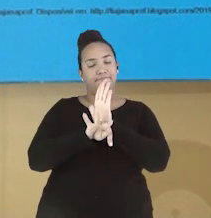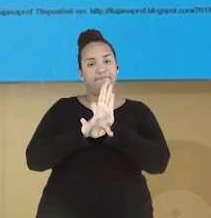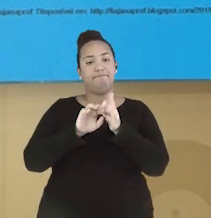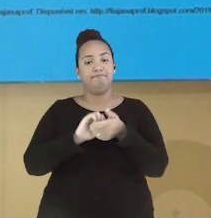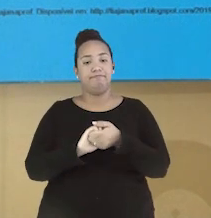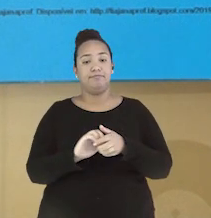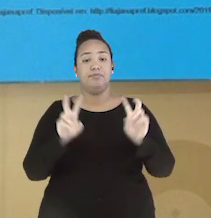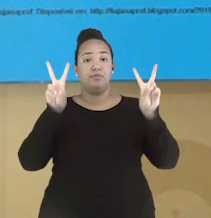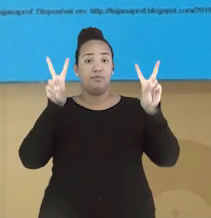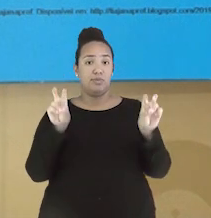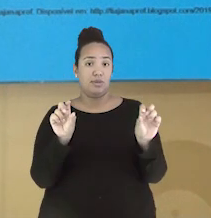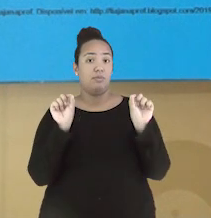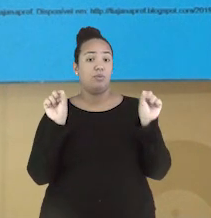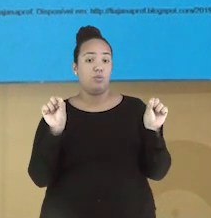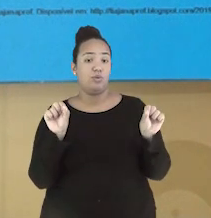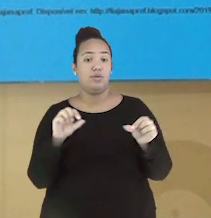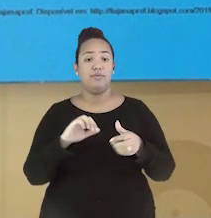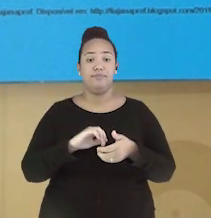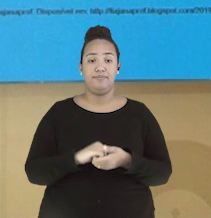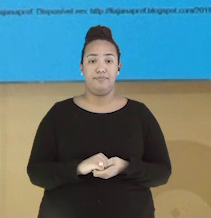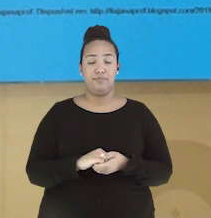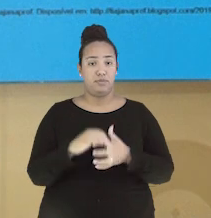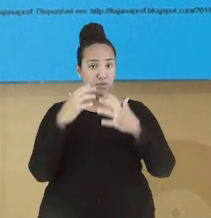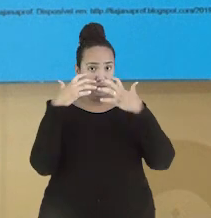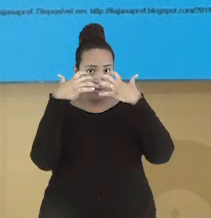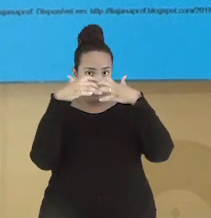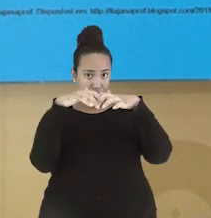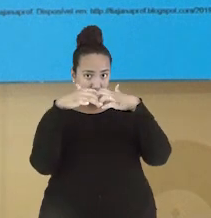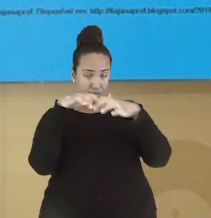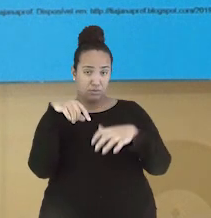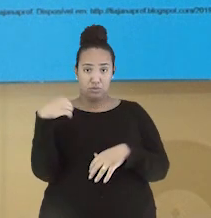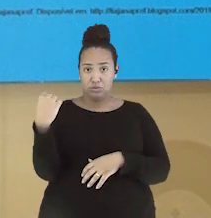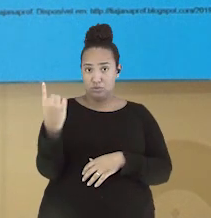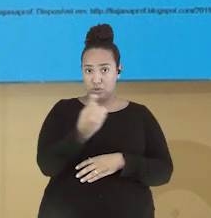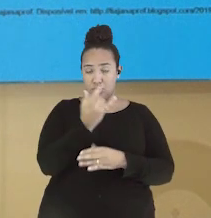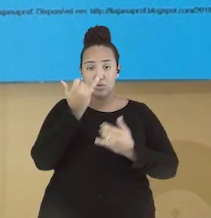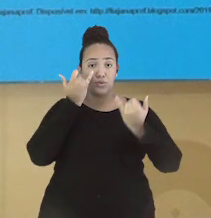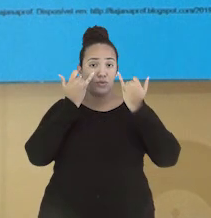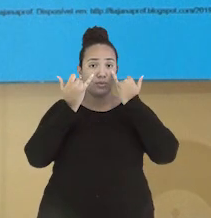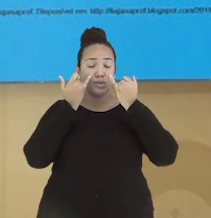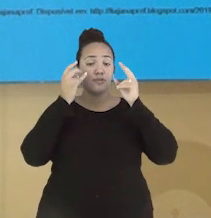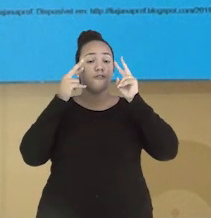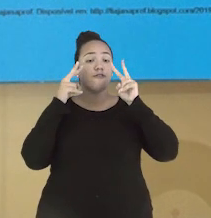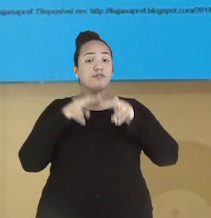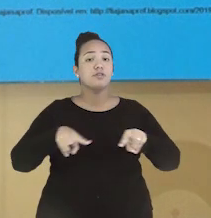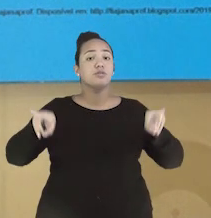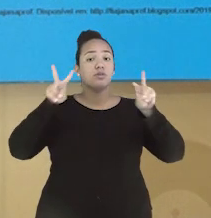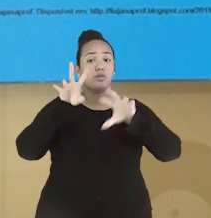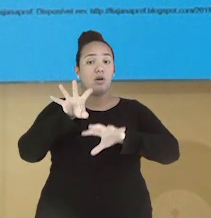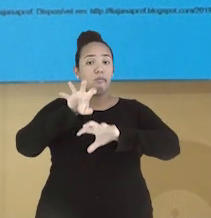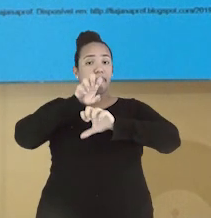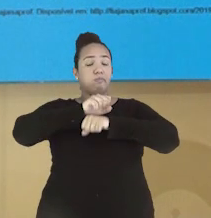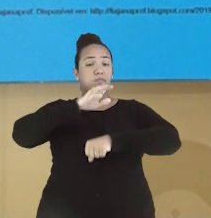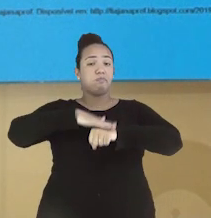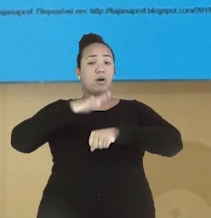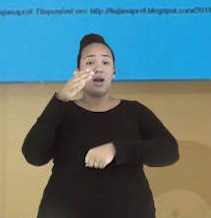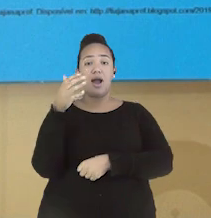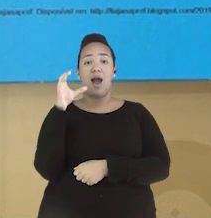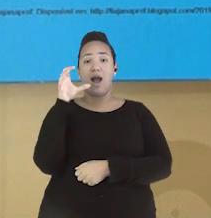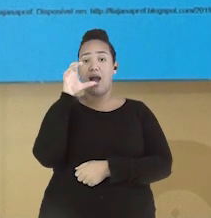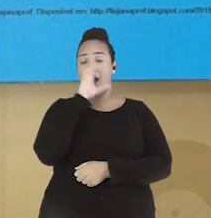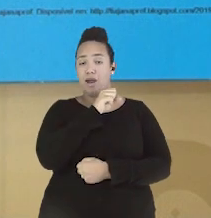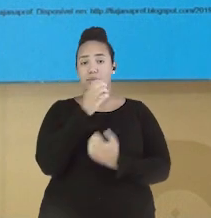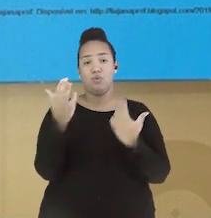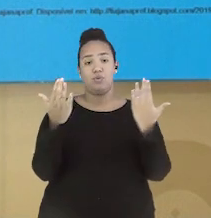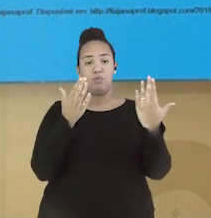texto. O título do infográfico é Nosso cérebro processa informação visual 60.000 vezes mais